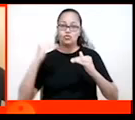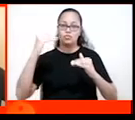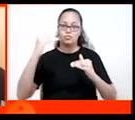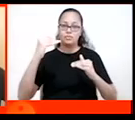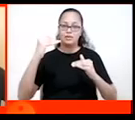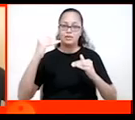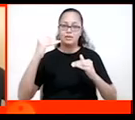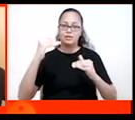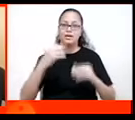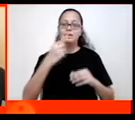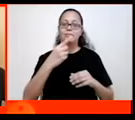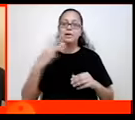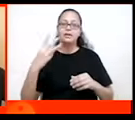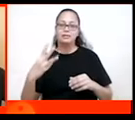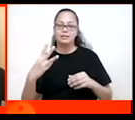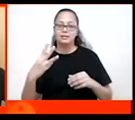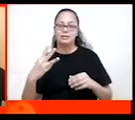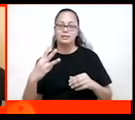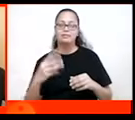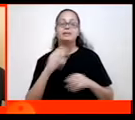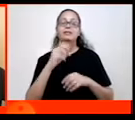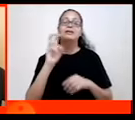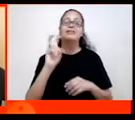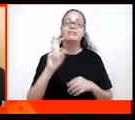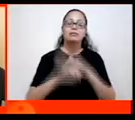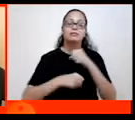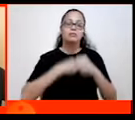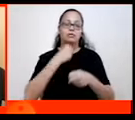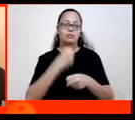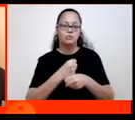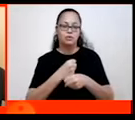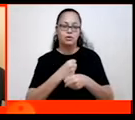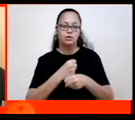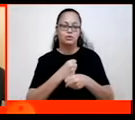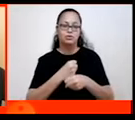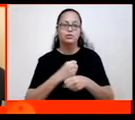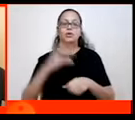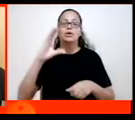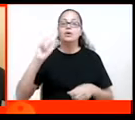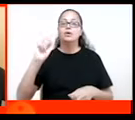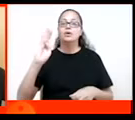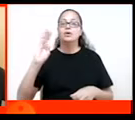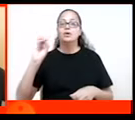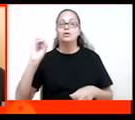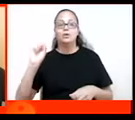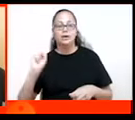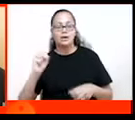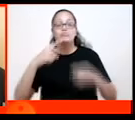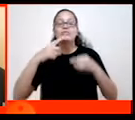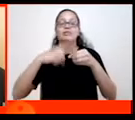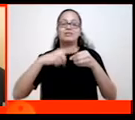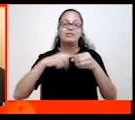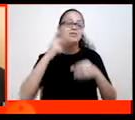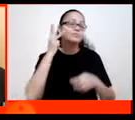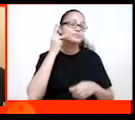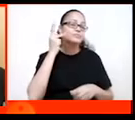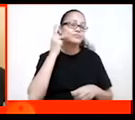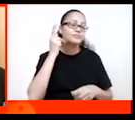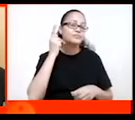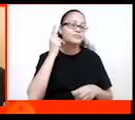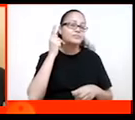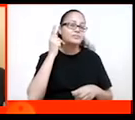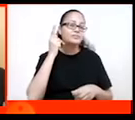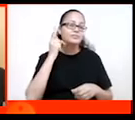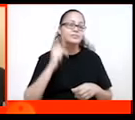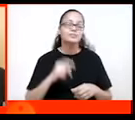esse mapa aqui ele traz um panorama aí, né, do uso da tecnologia, né, dos cabos de fibra ótica, né, em Fortaleza, no Ceará. Então, a cidade